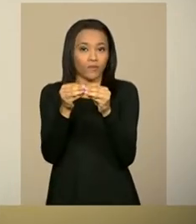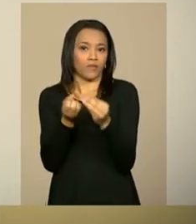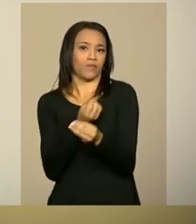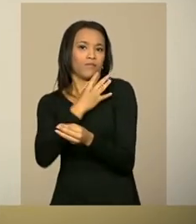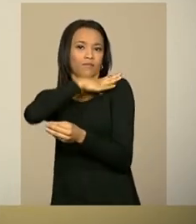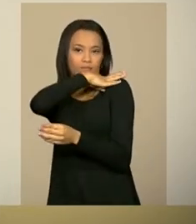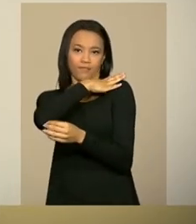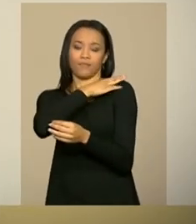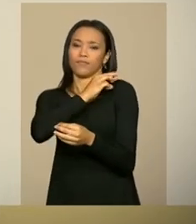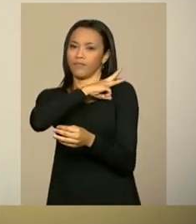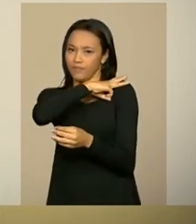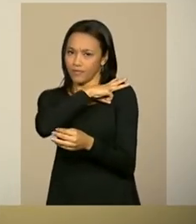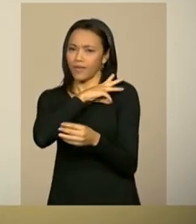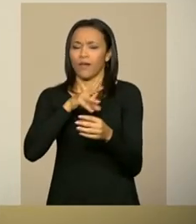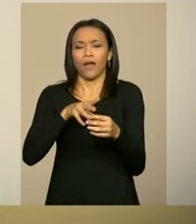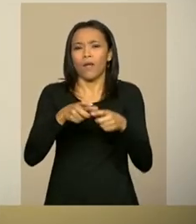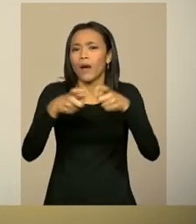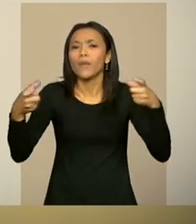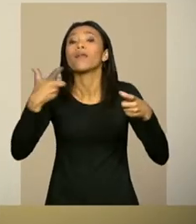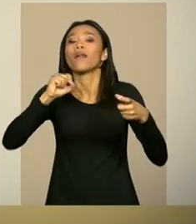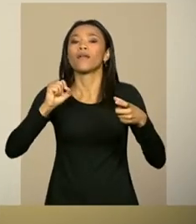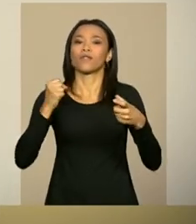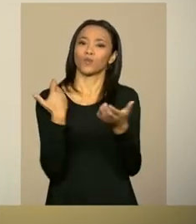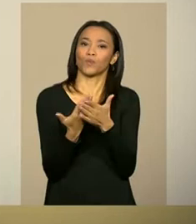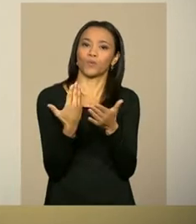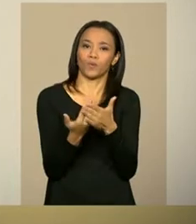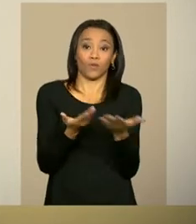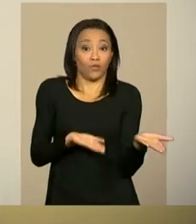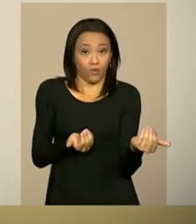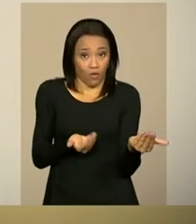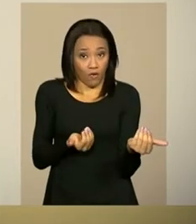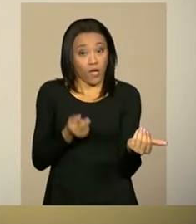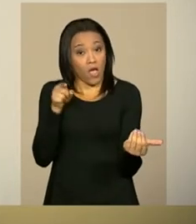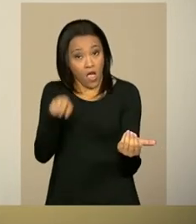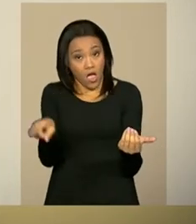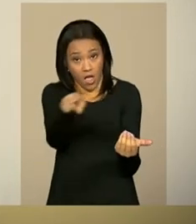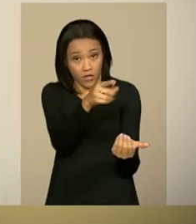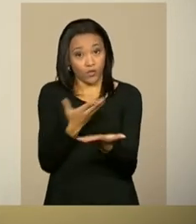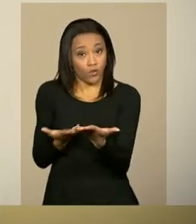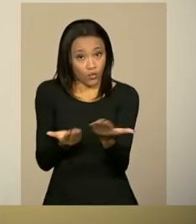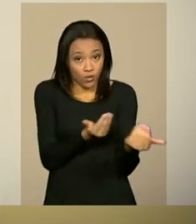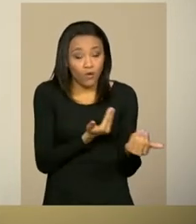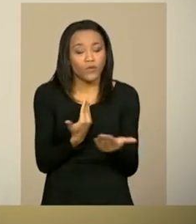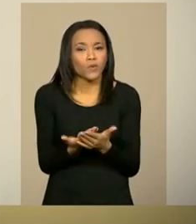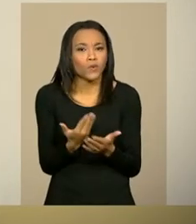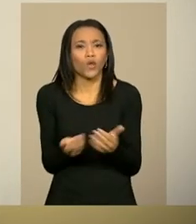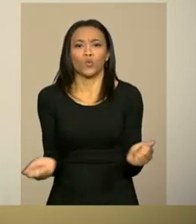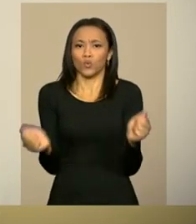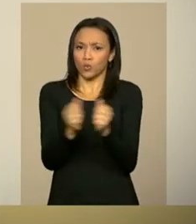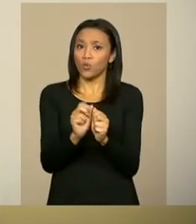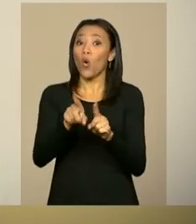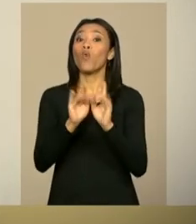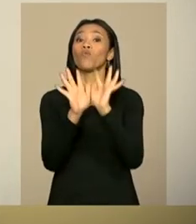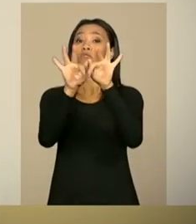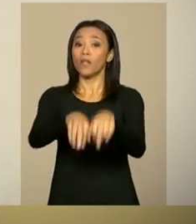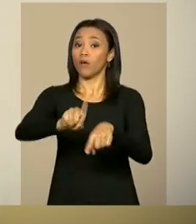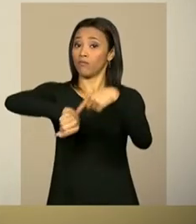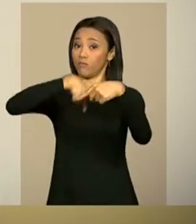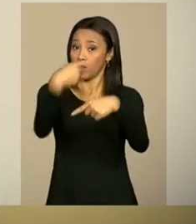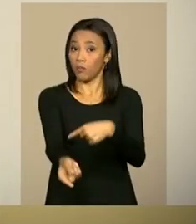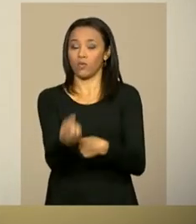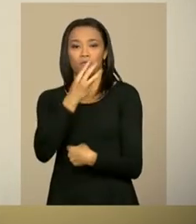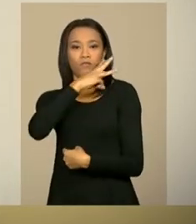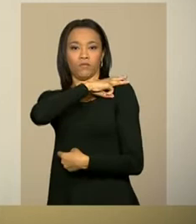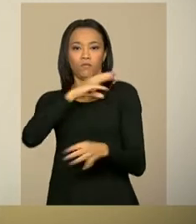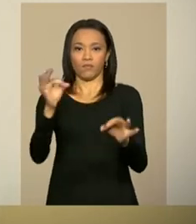médio feito na maioria dos casos por jovens eles fazem o curso técnico junto ou depois de terminar o Ensino Médio